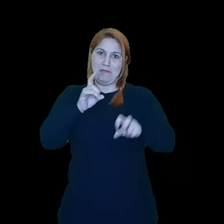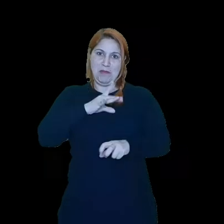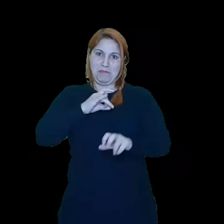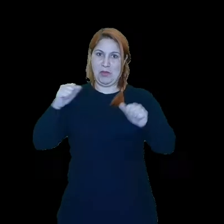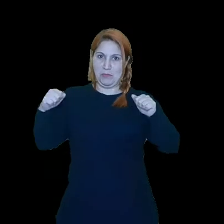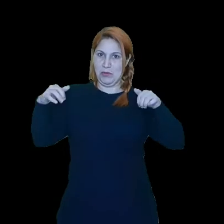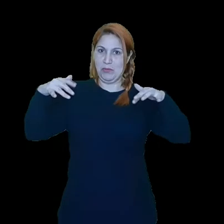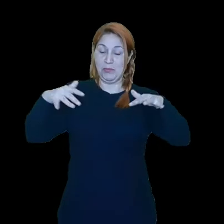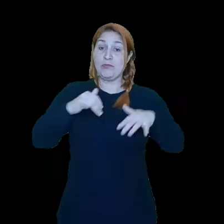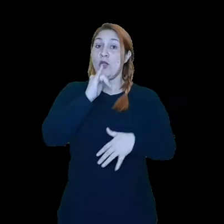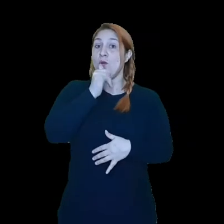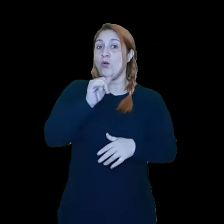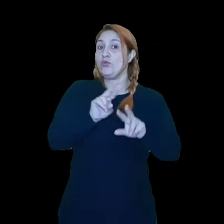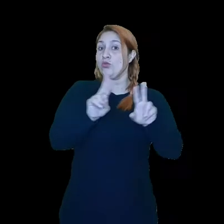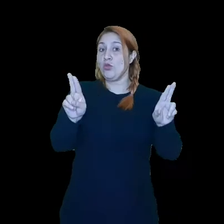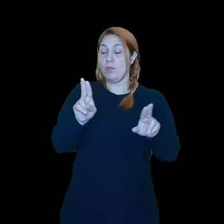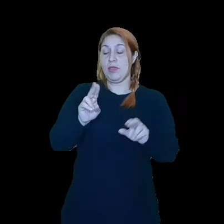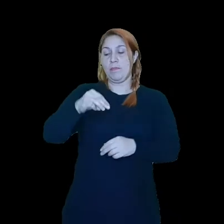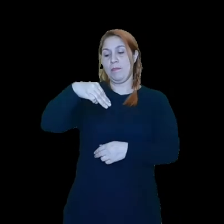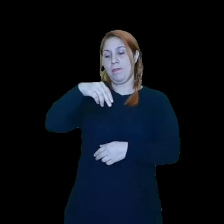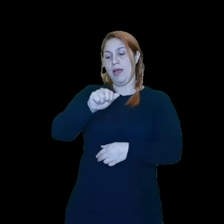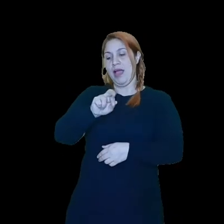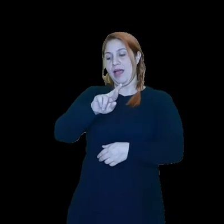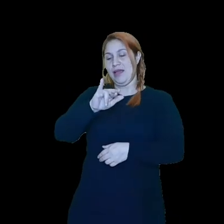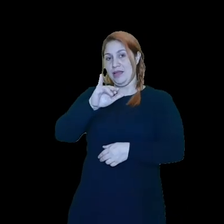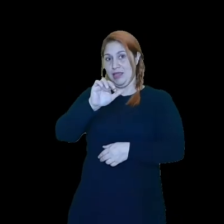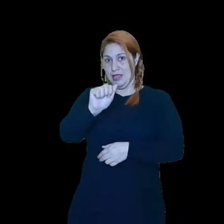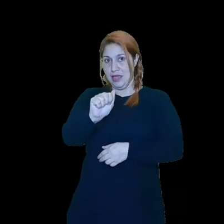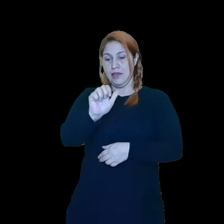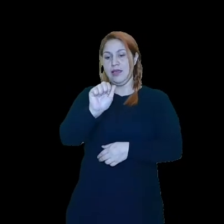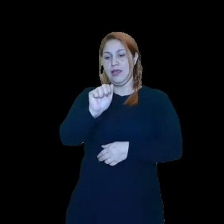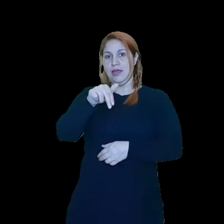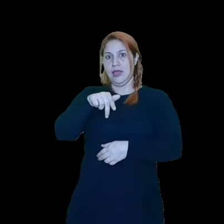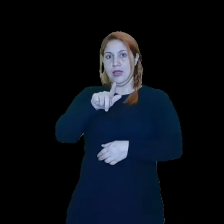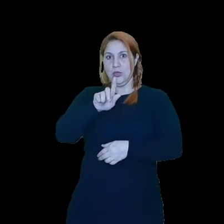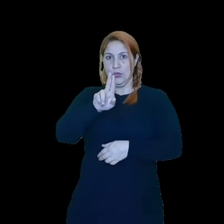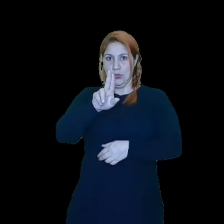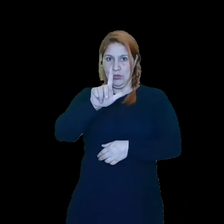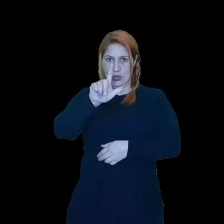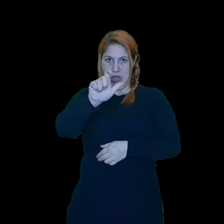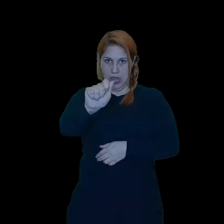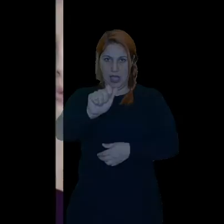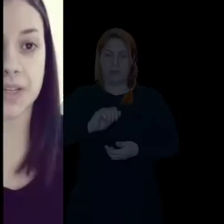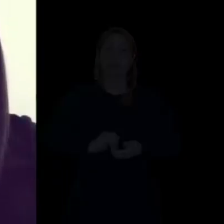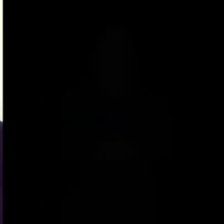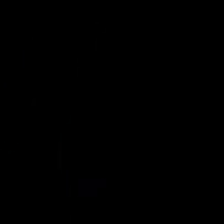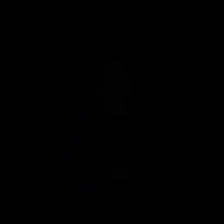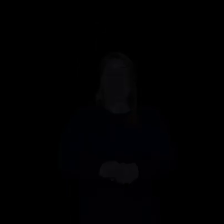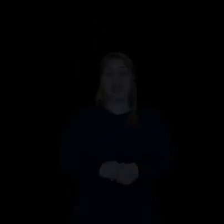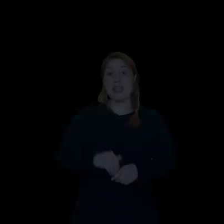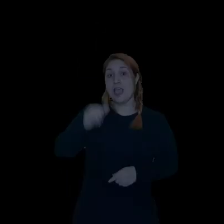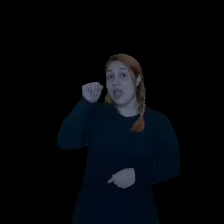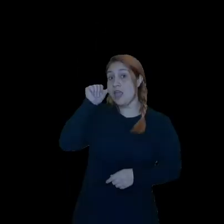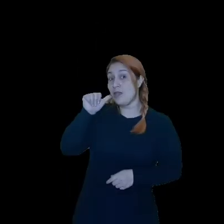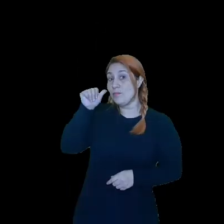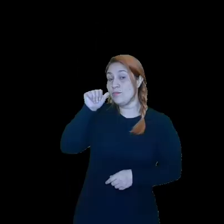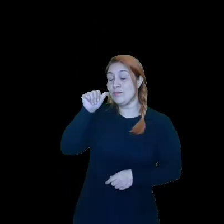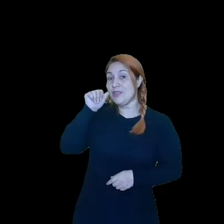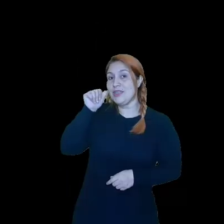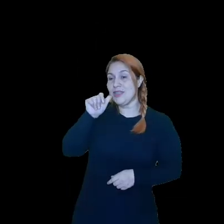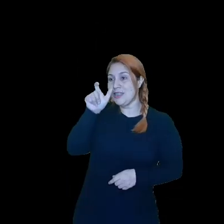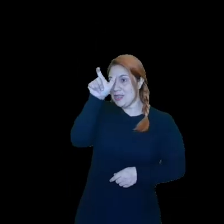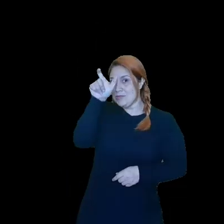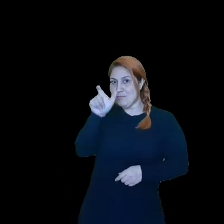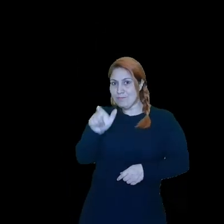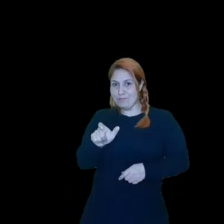Eu vou ler para vocês um conto que se chama Maria Angula. Vamos lá? Maria Angula. Maria Angula